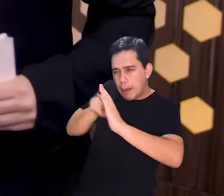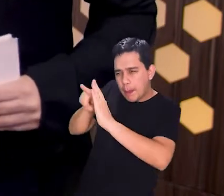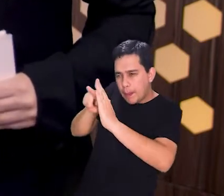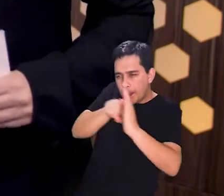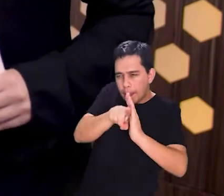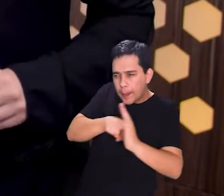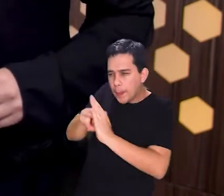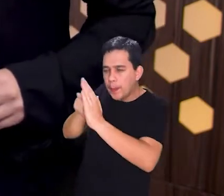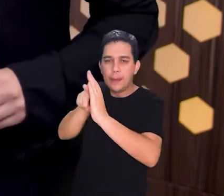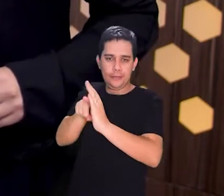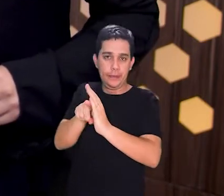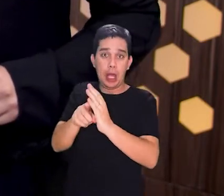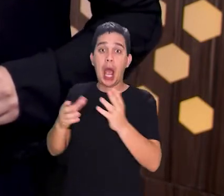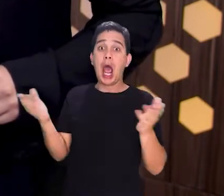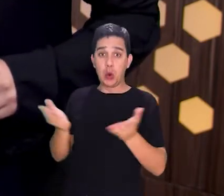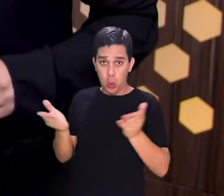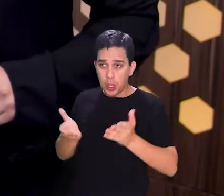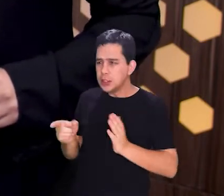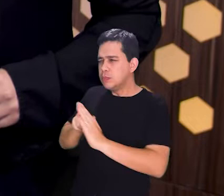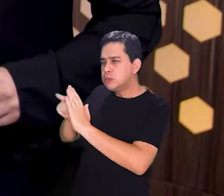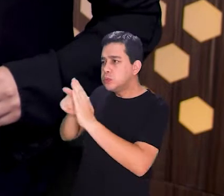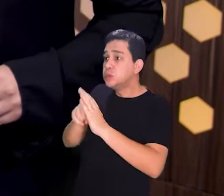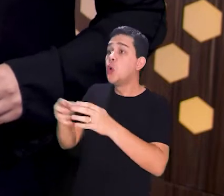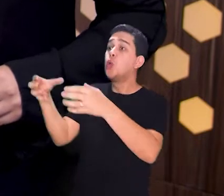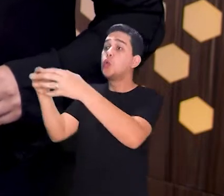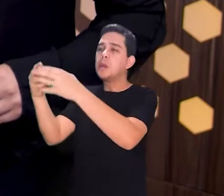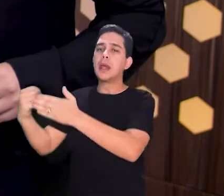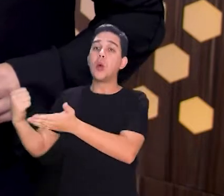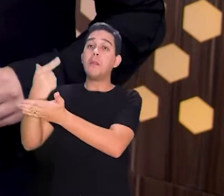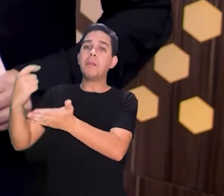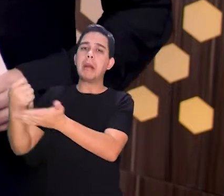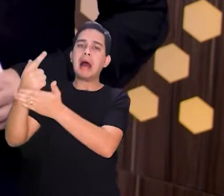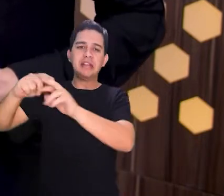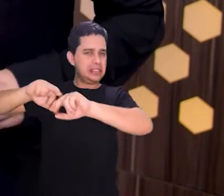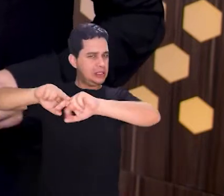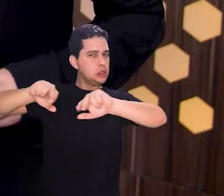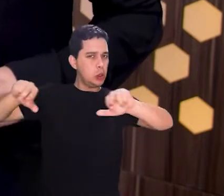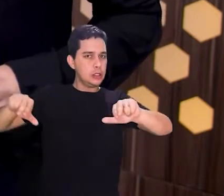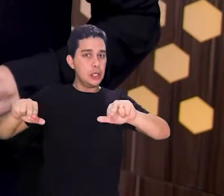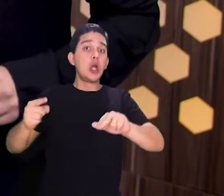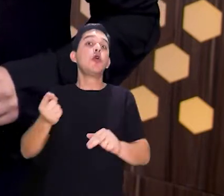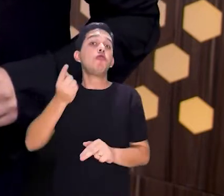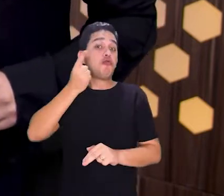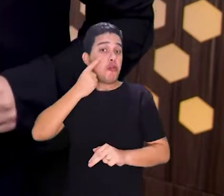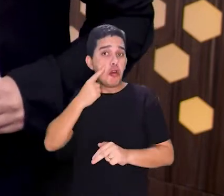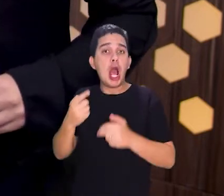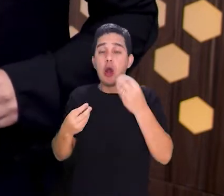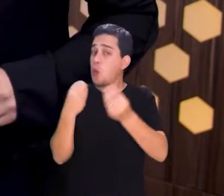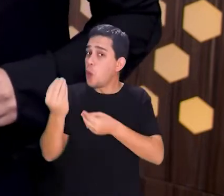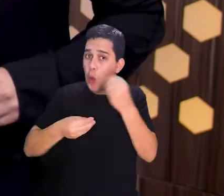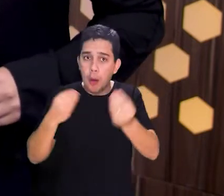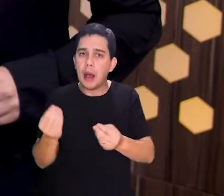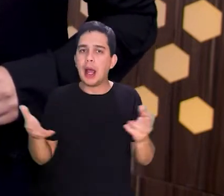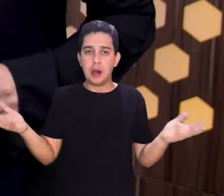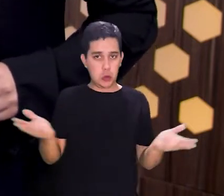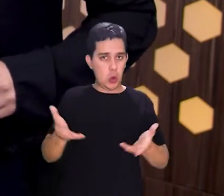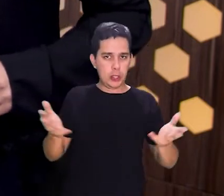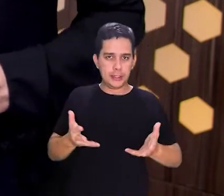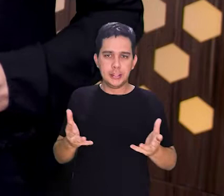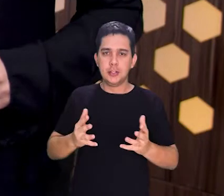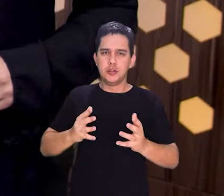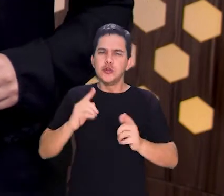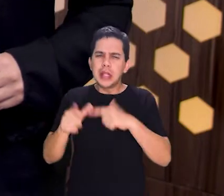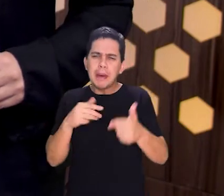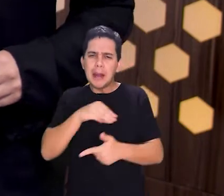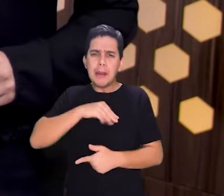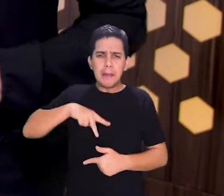são receptores de ferro, alumínio e aço. Confira detalhes da segunda fase da operação no quadro Conheça a atuação